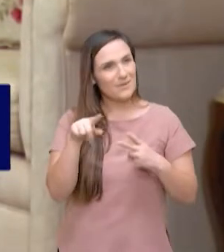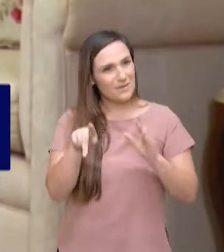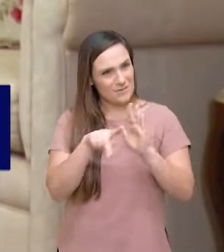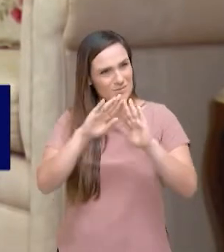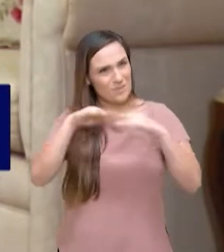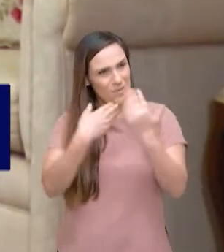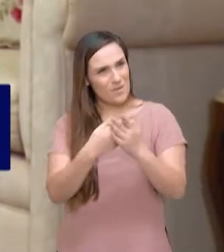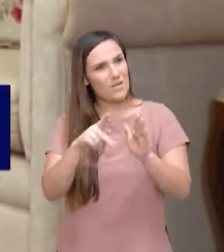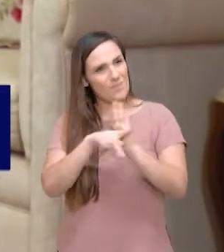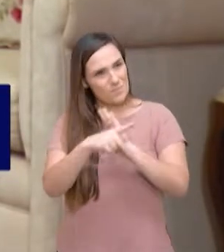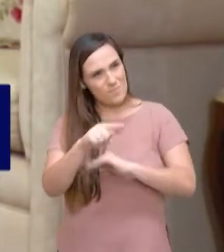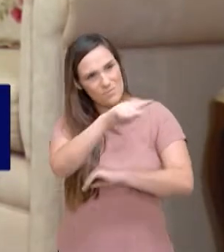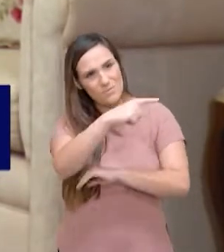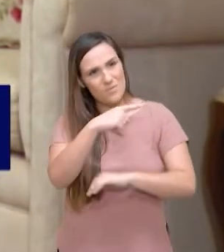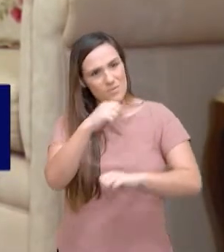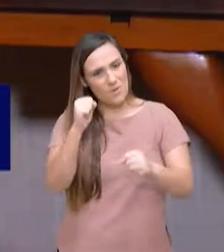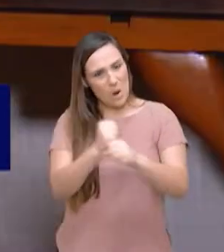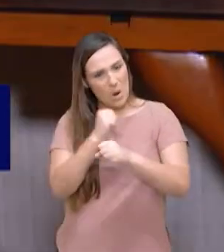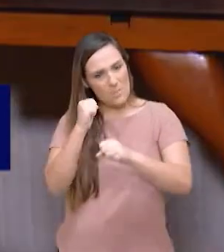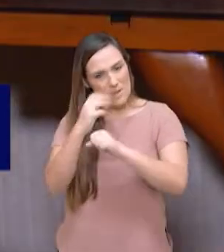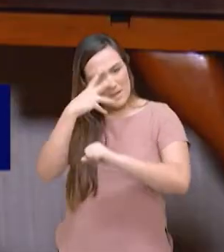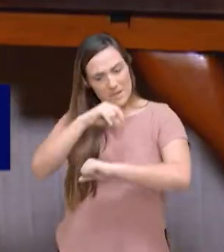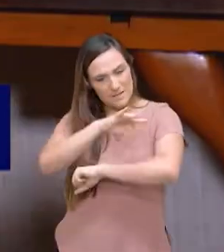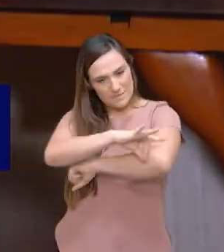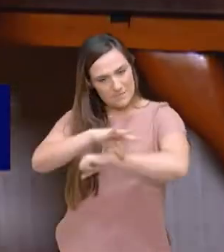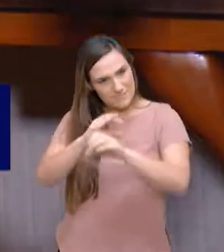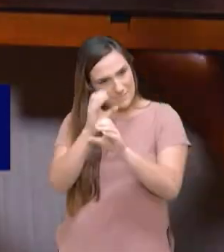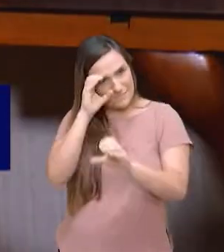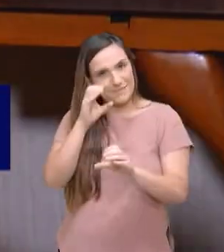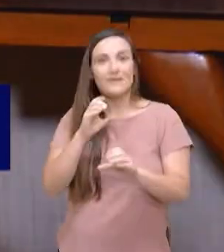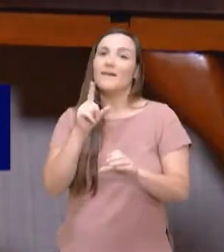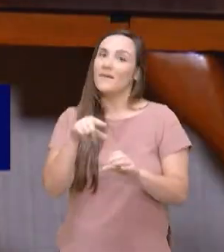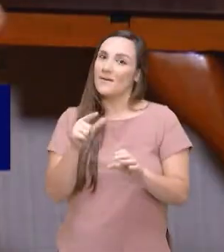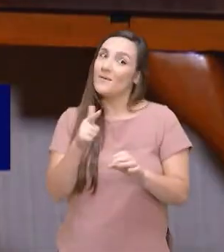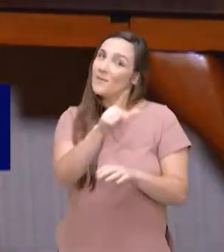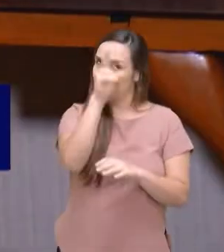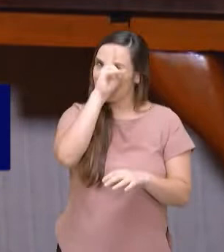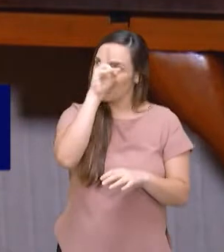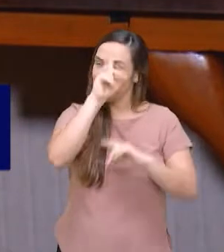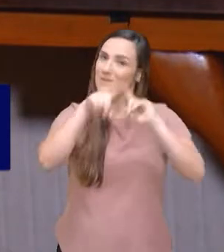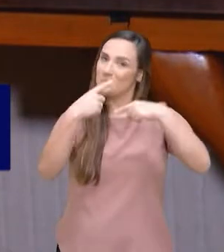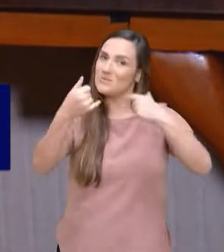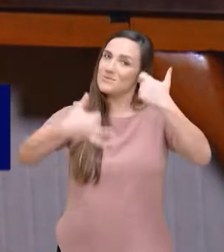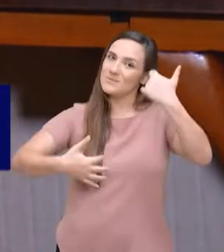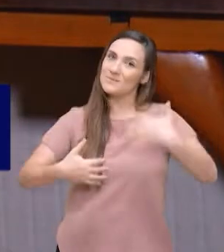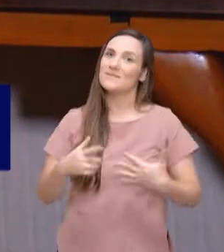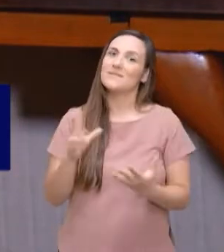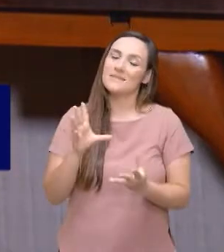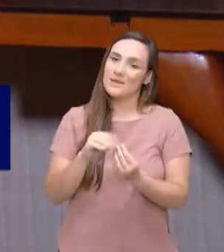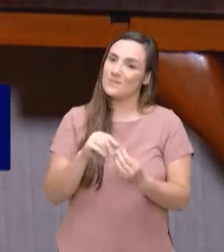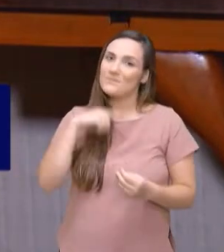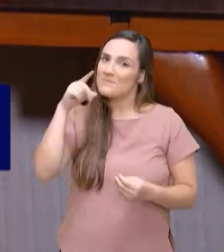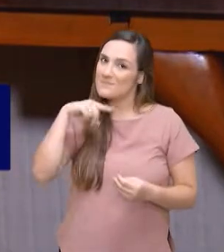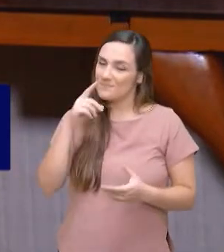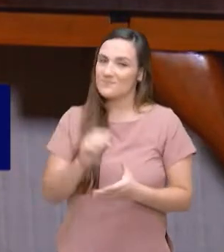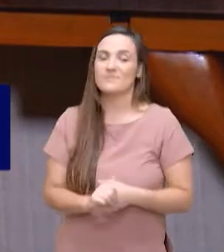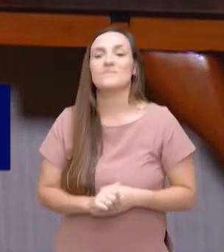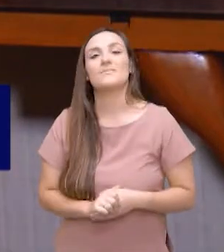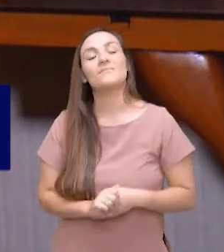né? O projeto arquitetônico, né? É uma outra história que poderei contar amanhã. Né? O tempo não está nos permitindo,